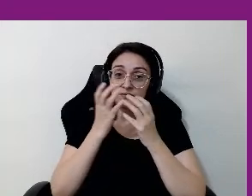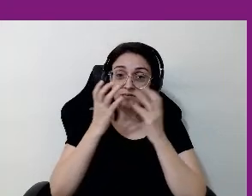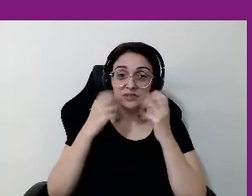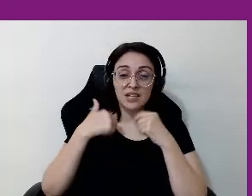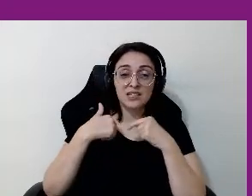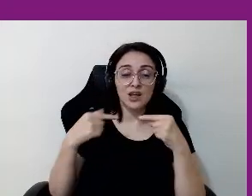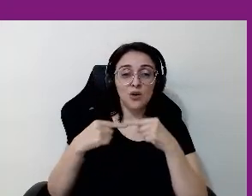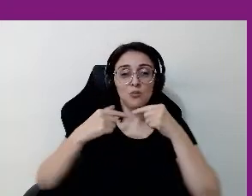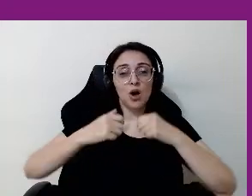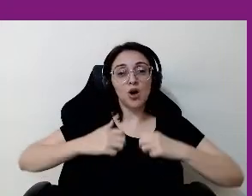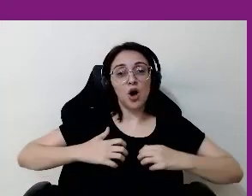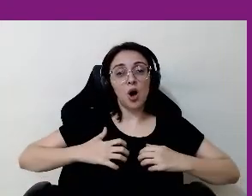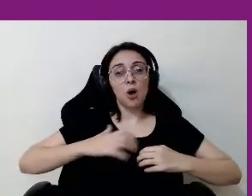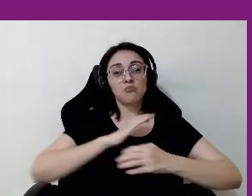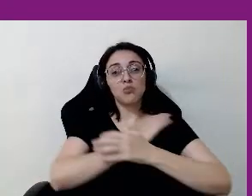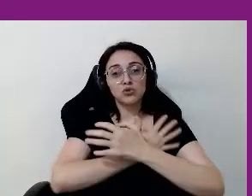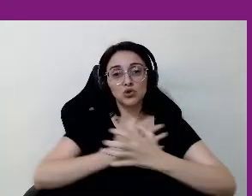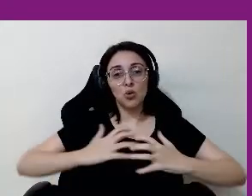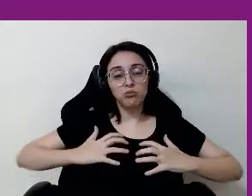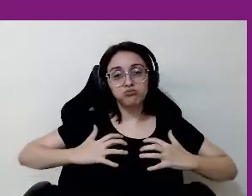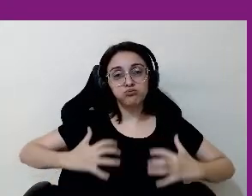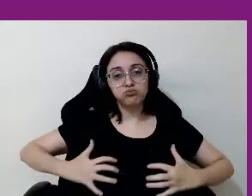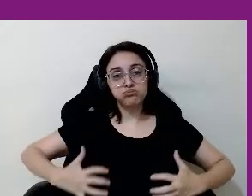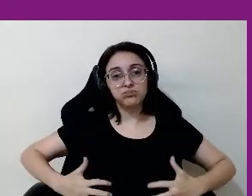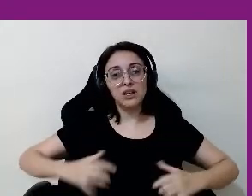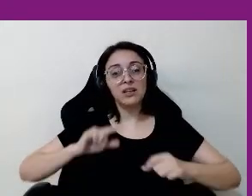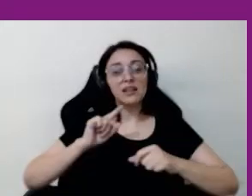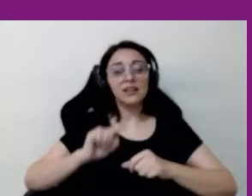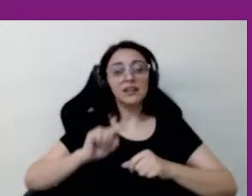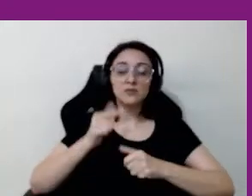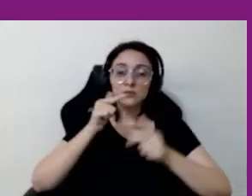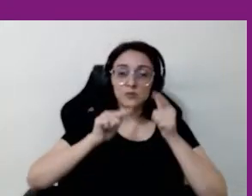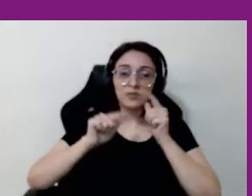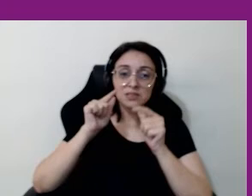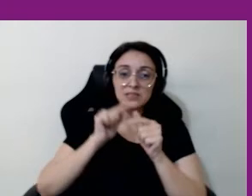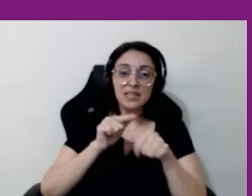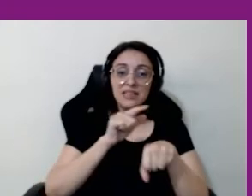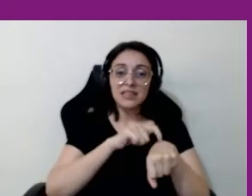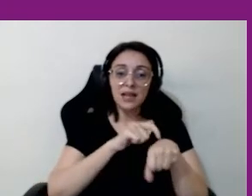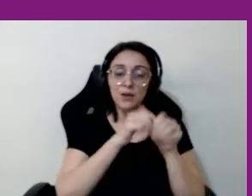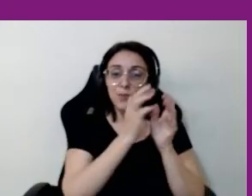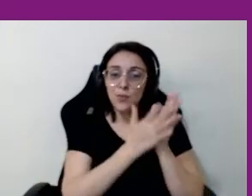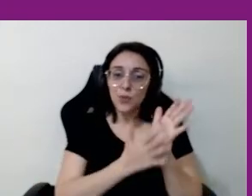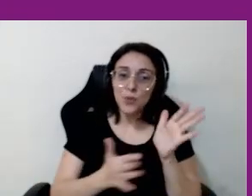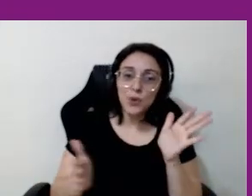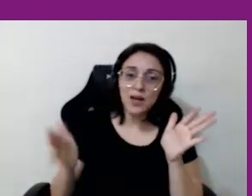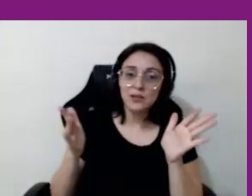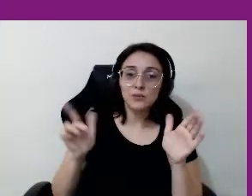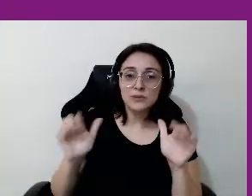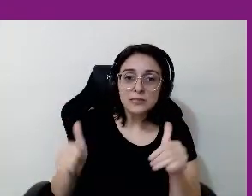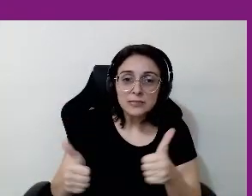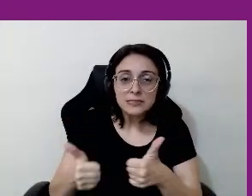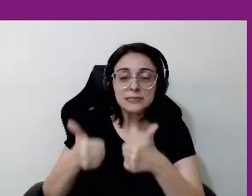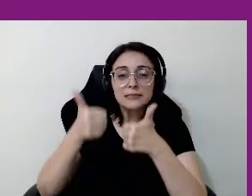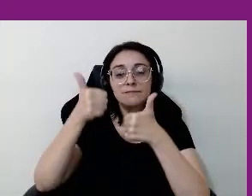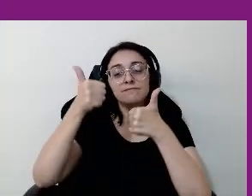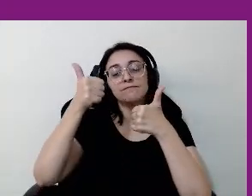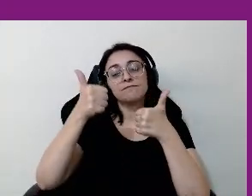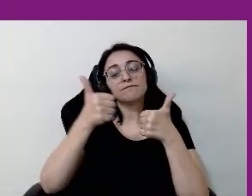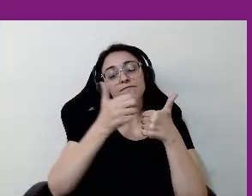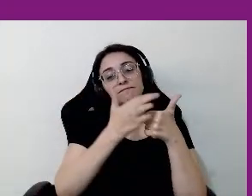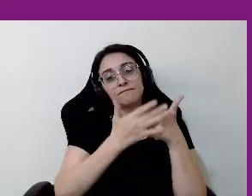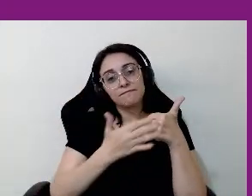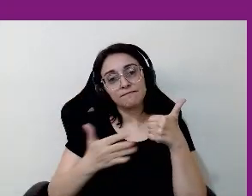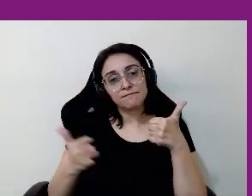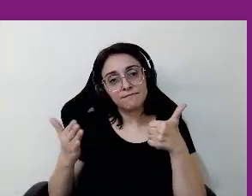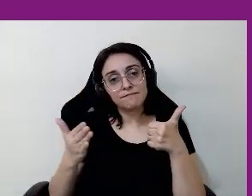O grande ganho de se ter ventilação espontânea em termos de tempo de recuperação ao longo da